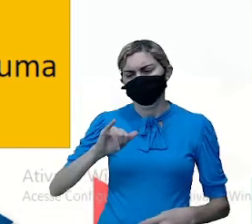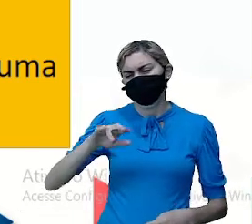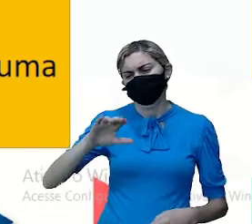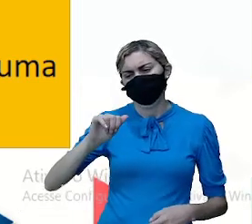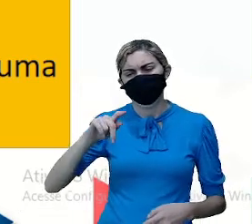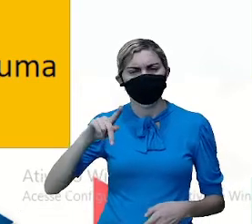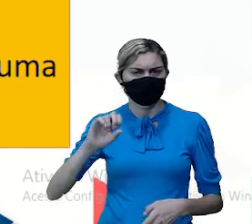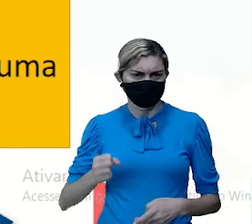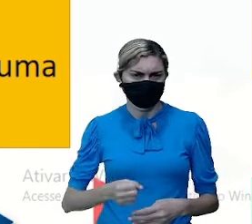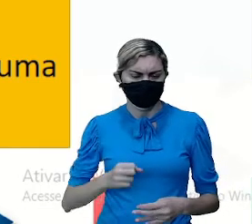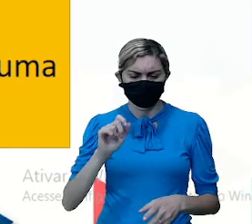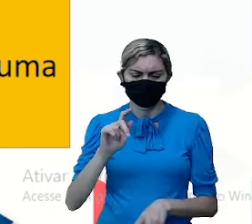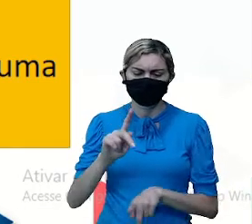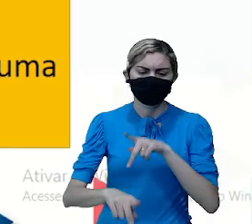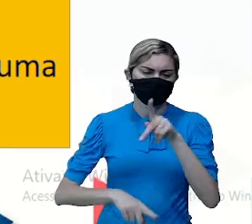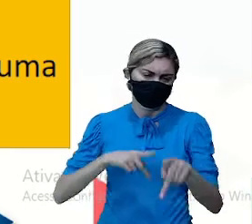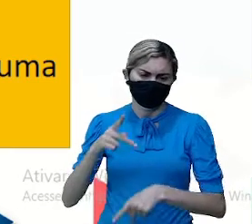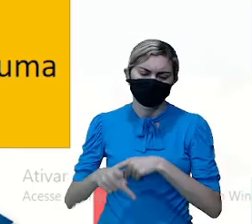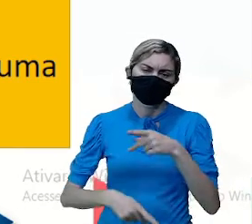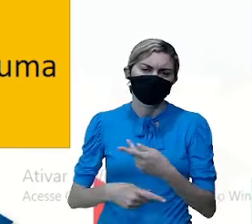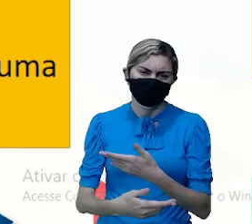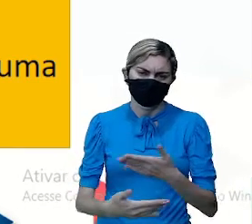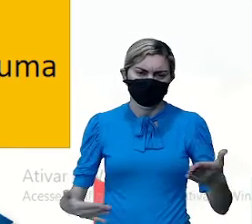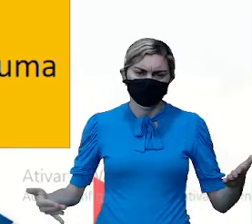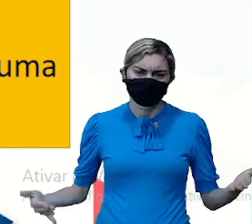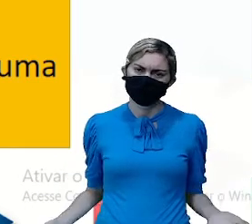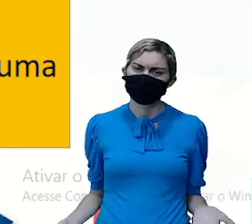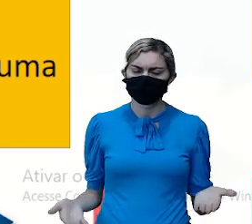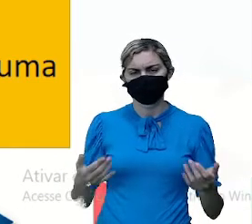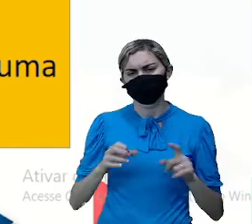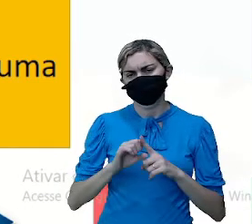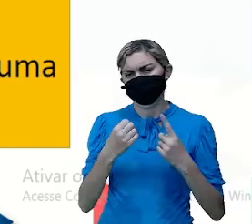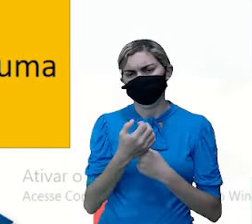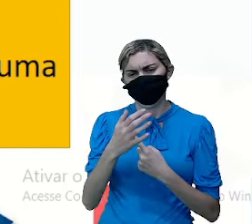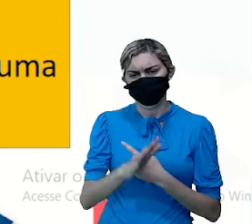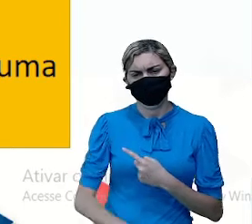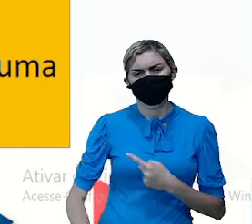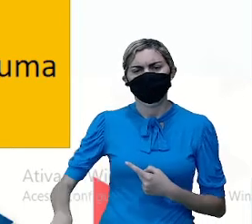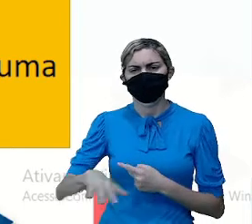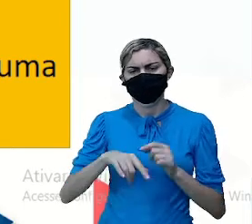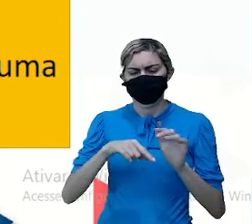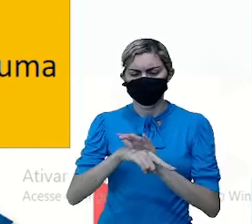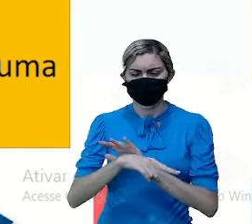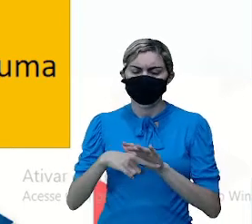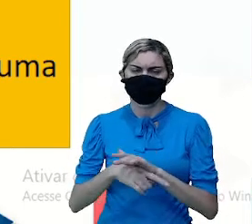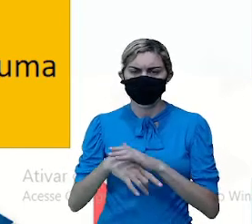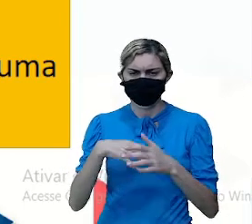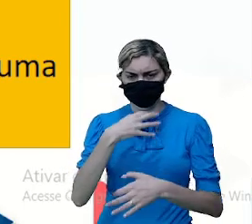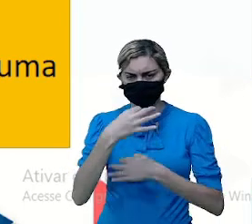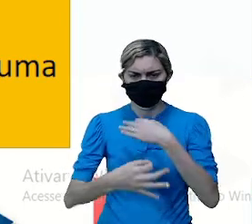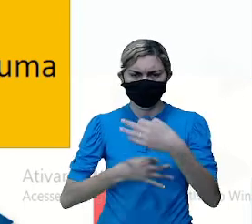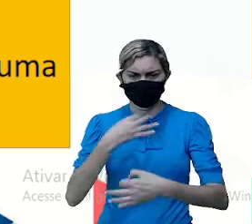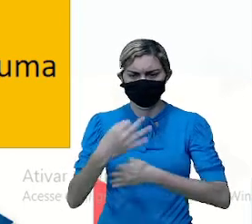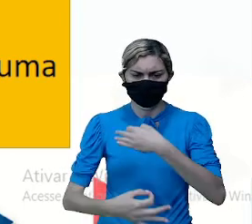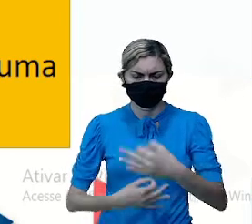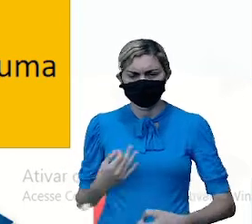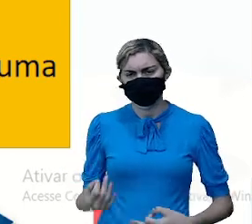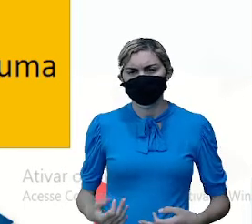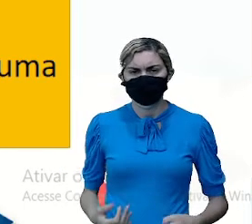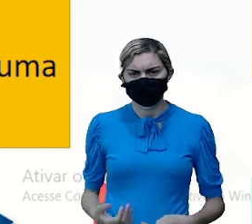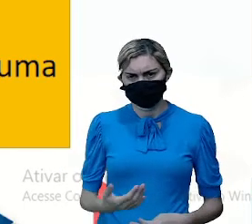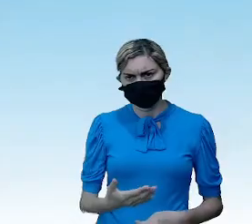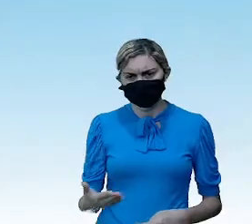incapazes, os povos condenados à desintegração social. Pesquise e comente sobre esse